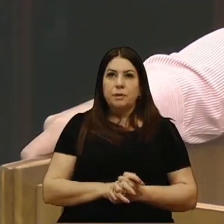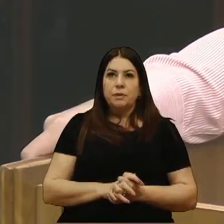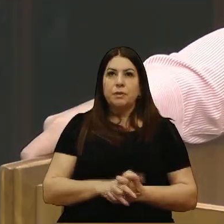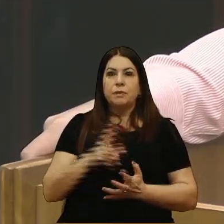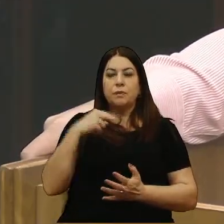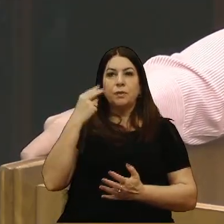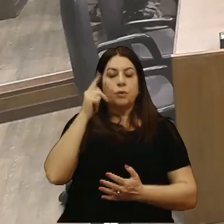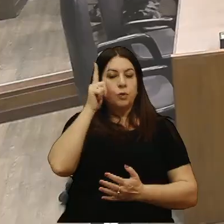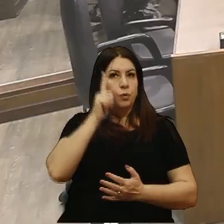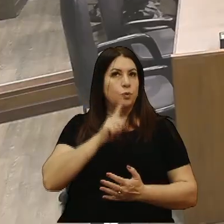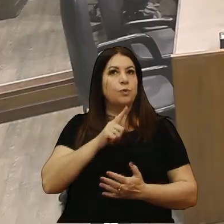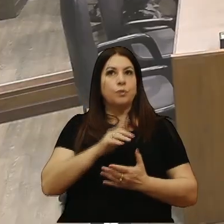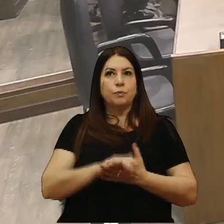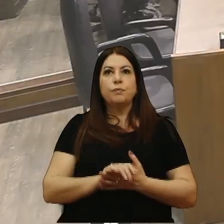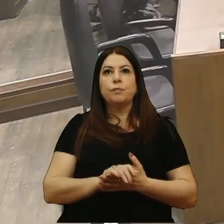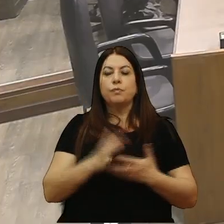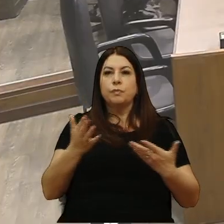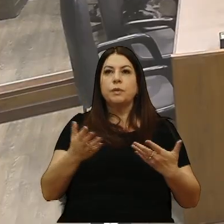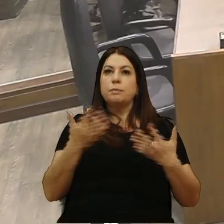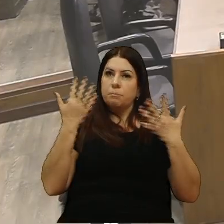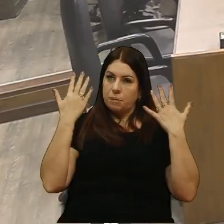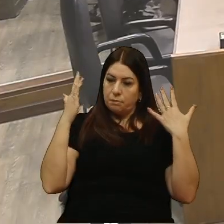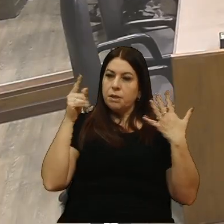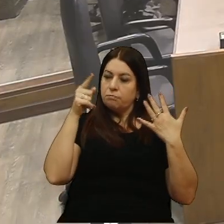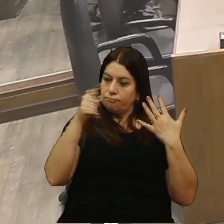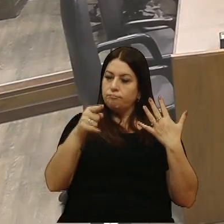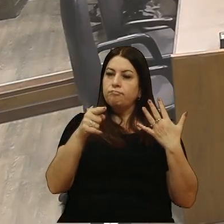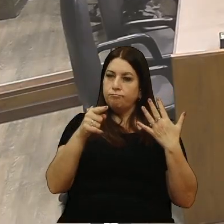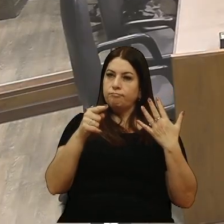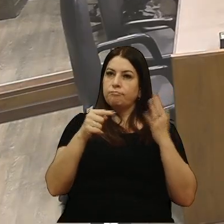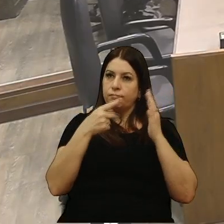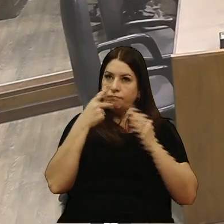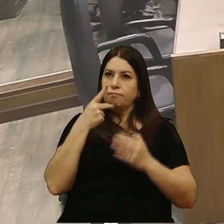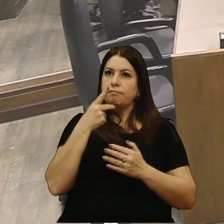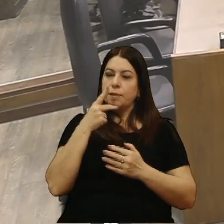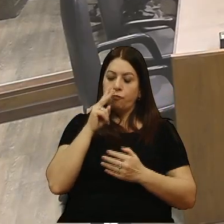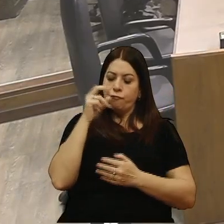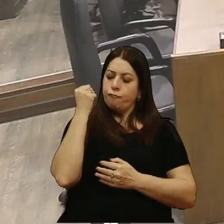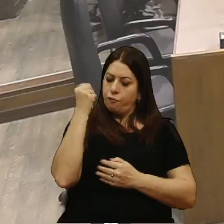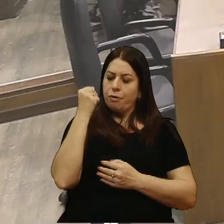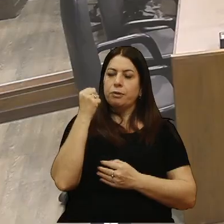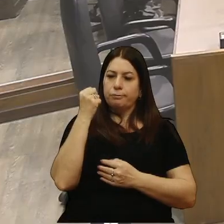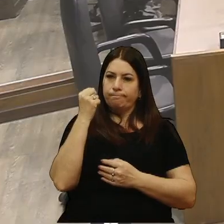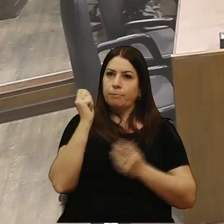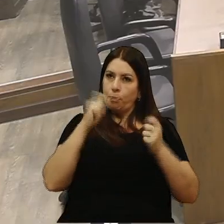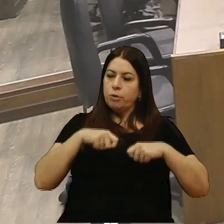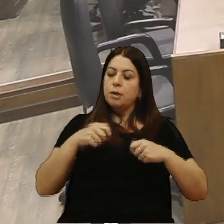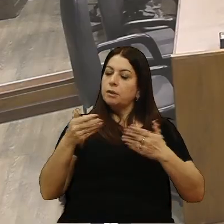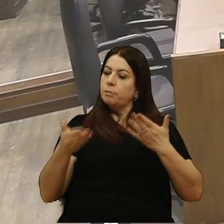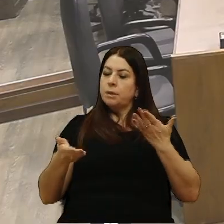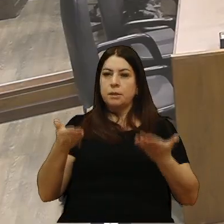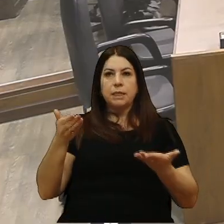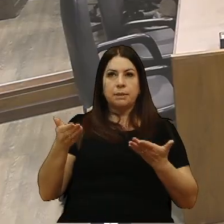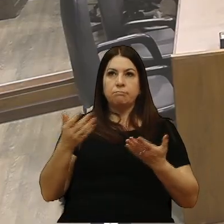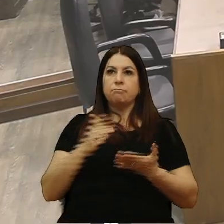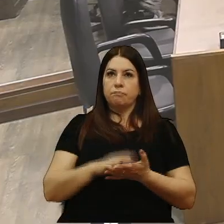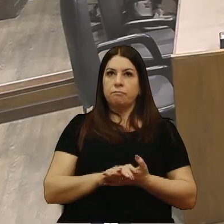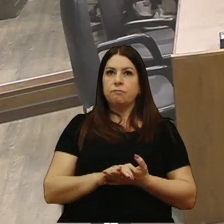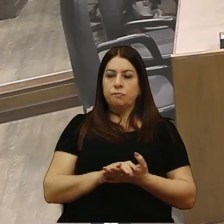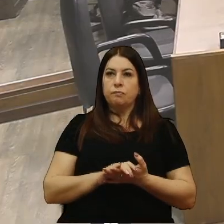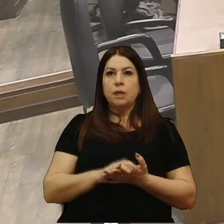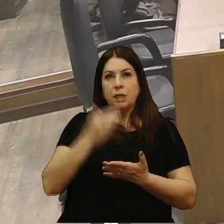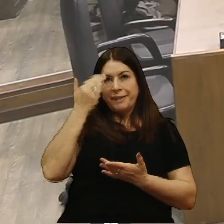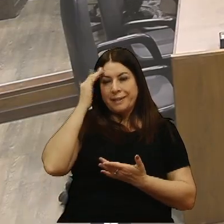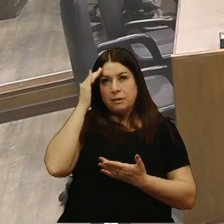Vereador Lucas, primeiro, parabenizar a Vossa Excelência por essa fala forte, potente, mas equilibrada, no sentido de